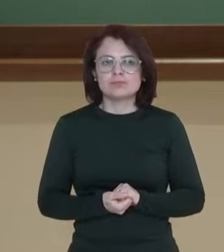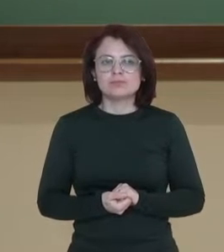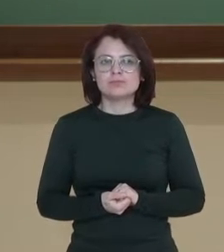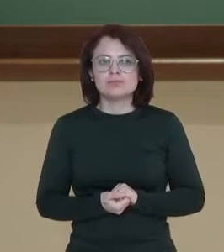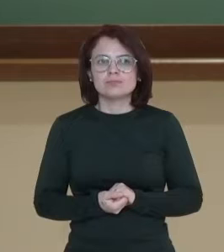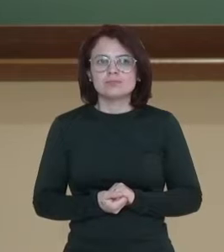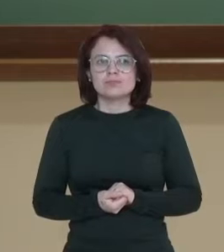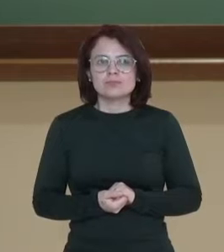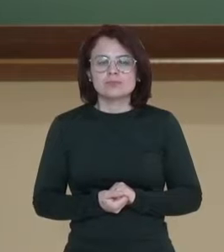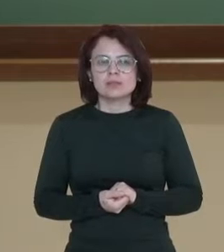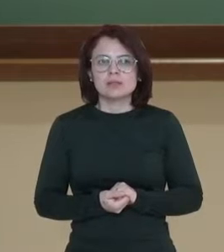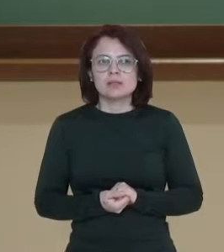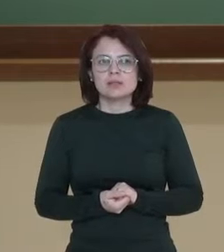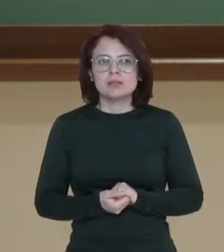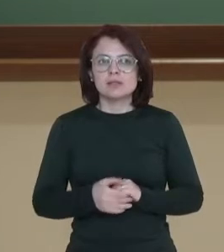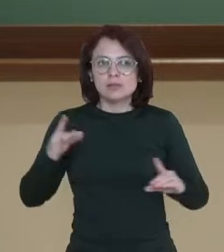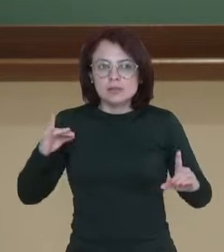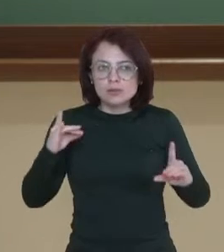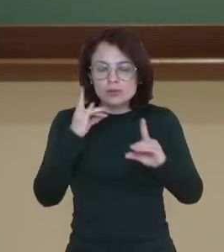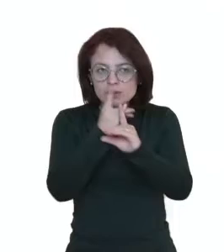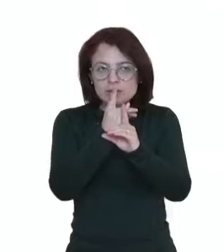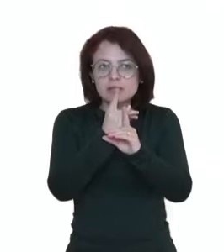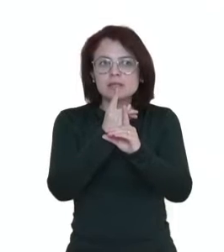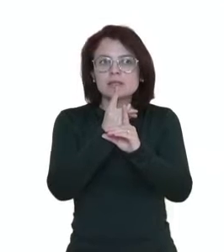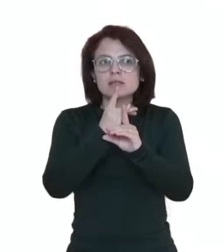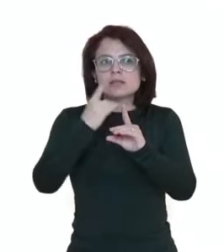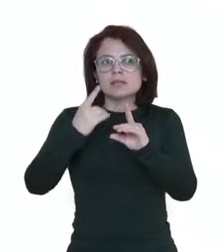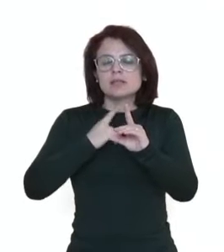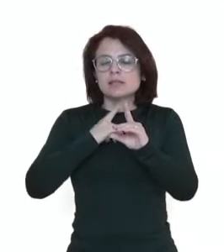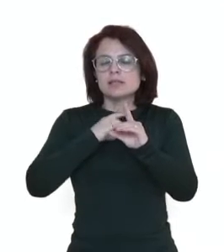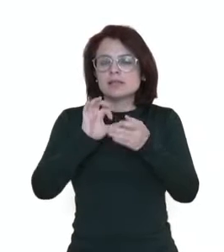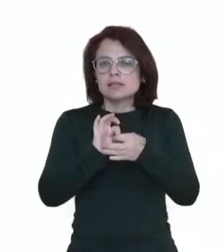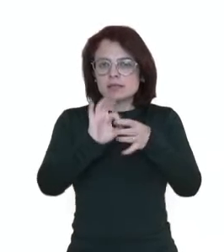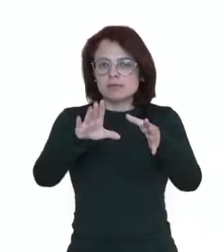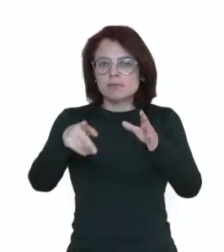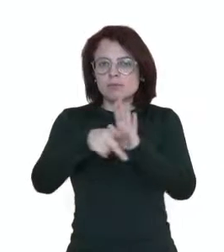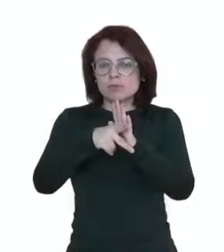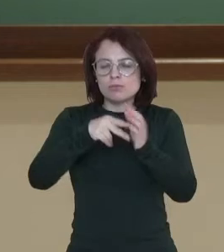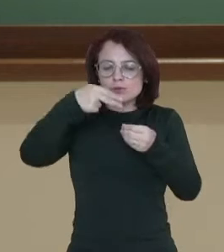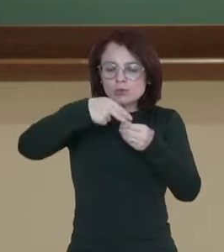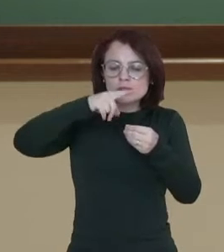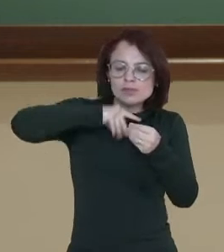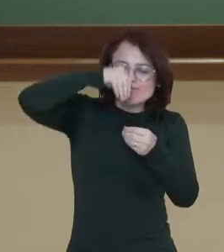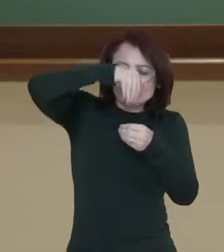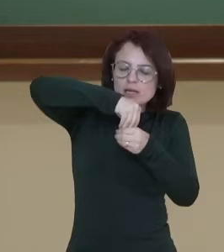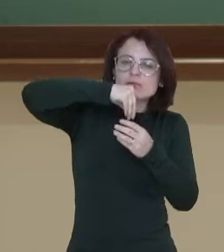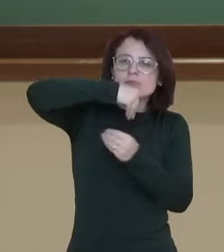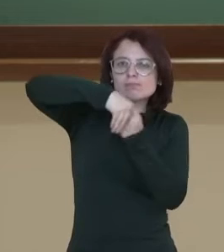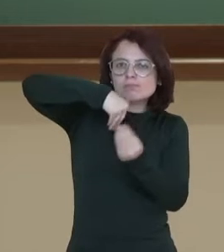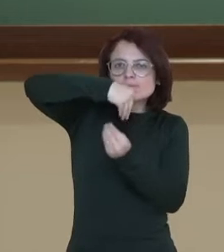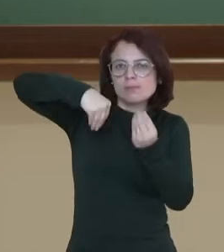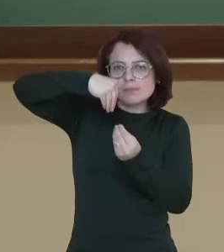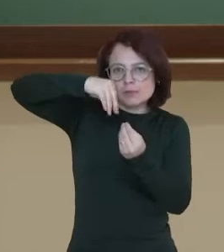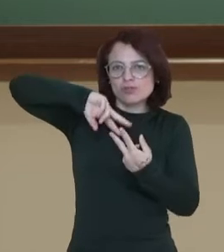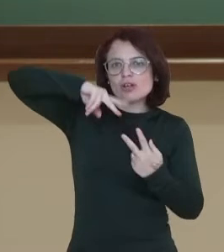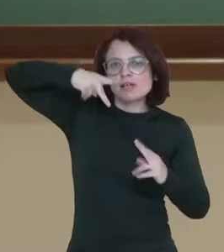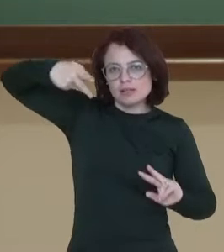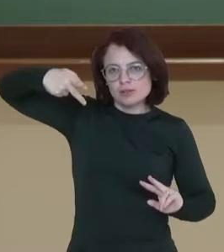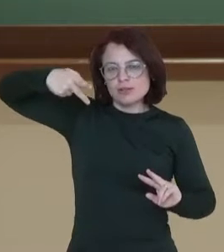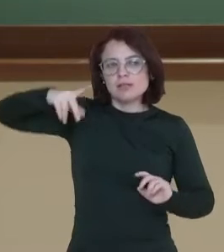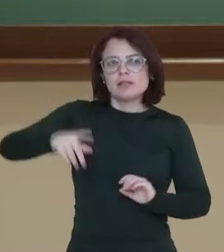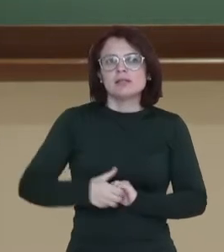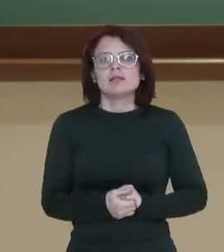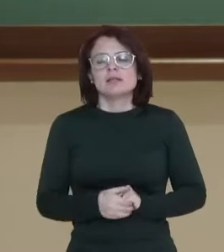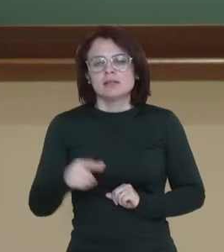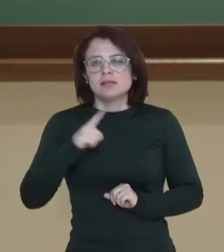óvulo. E quando ele encontra o óvulo, ele libera esse núcleo onde há o material genético. Então, duas células N, né,